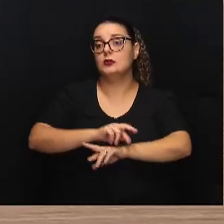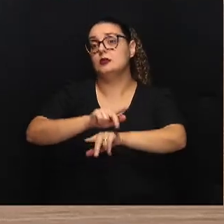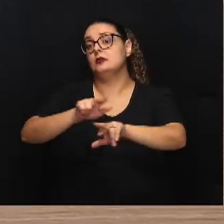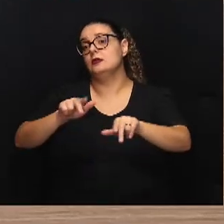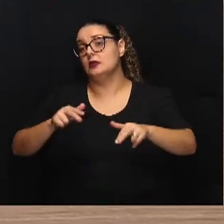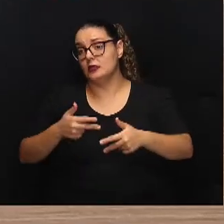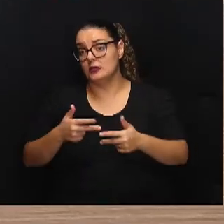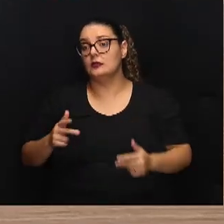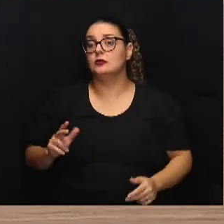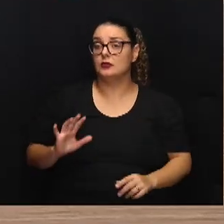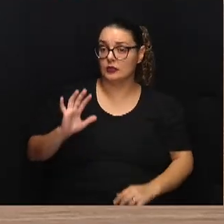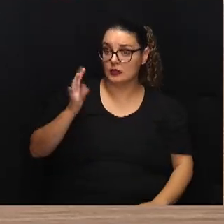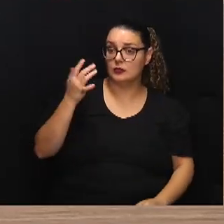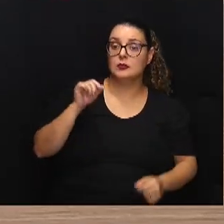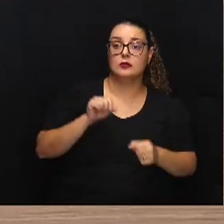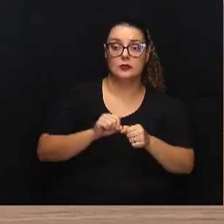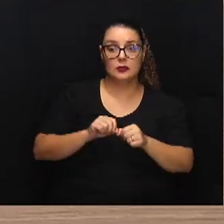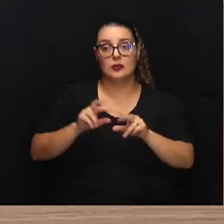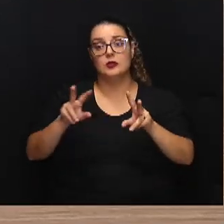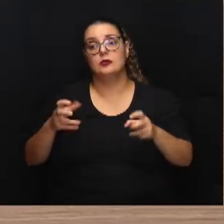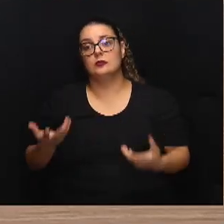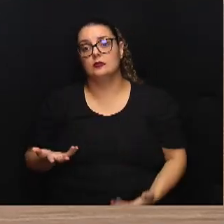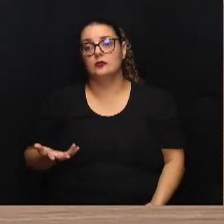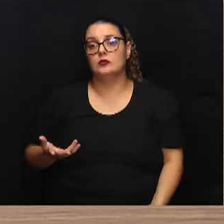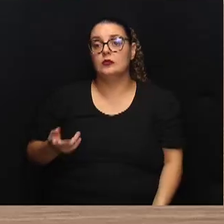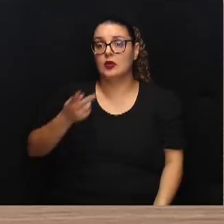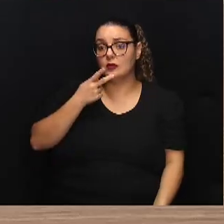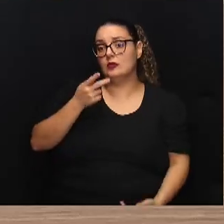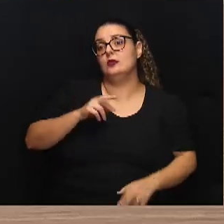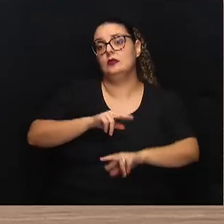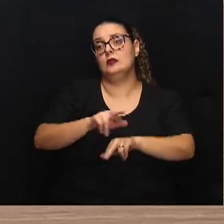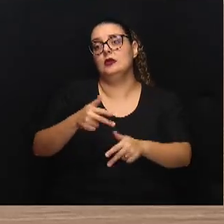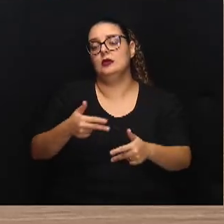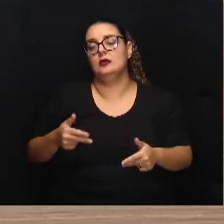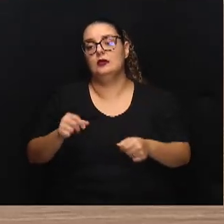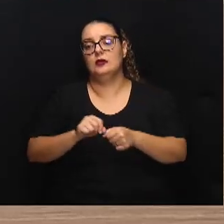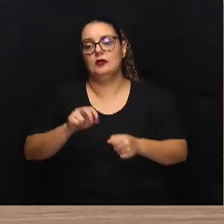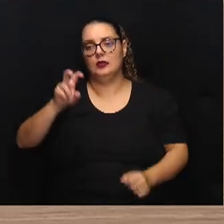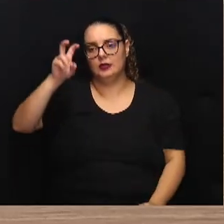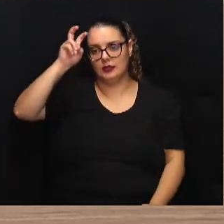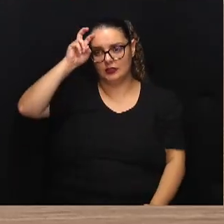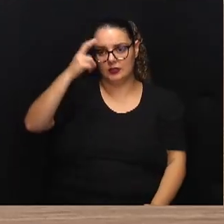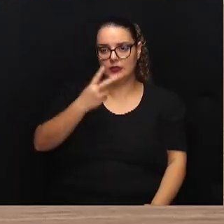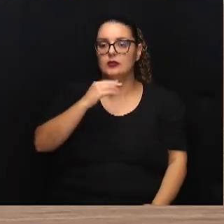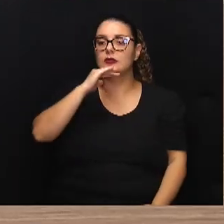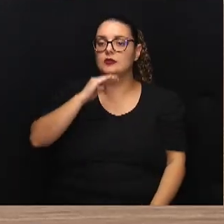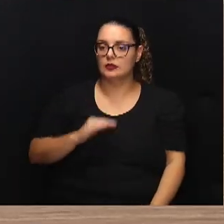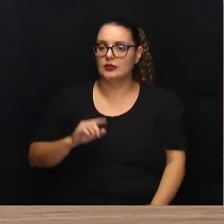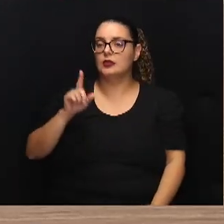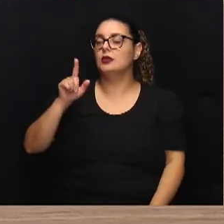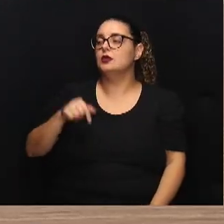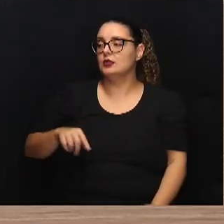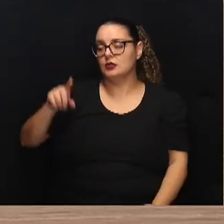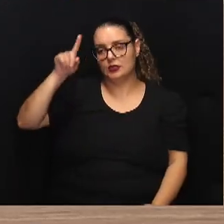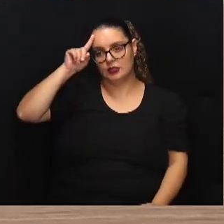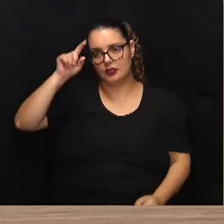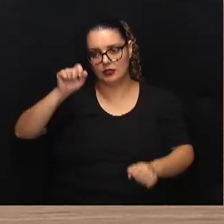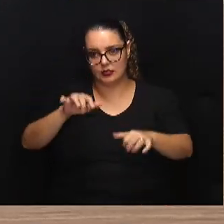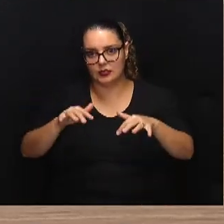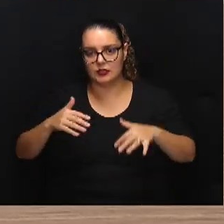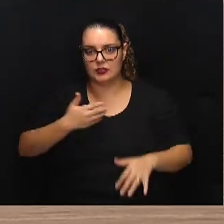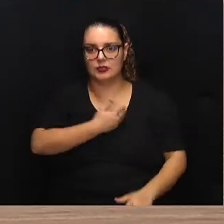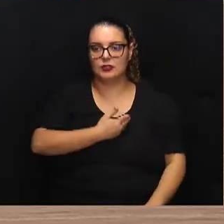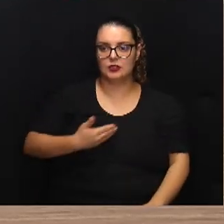ainda a ser feita quando se trata desse tema, mas falando em muita coisa a ser feita, quinta-feira, 14h, é dia de audiência